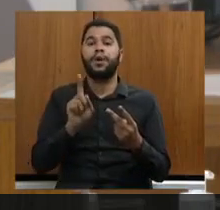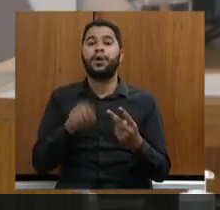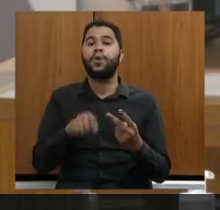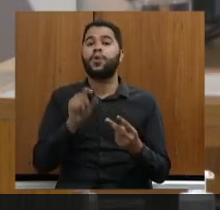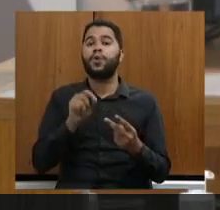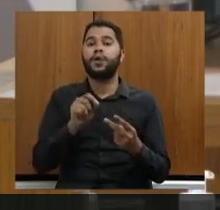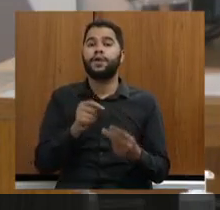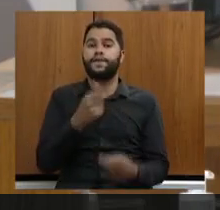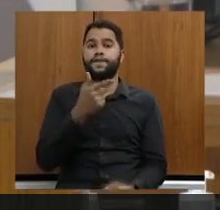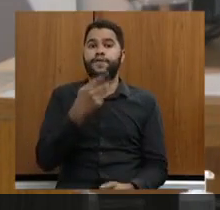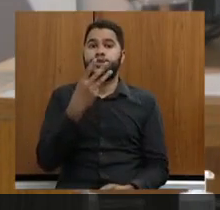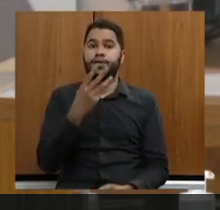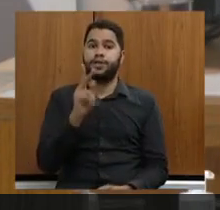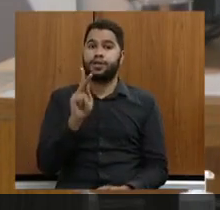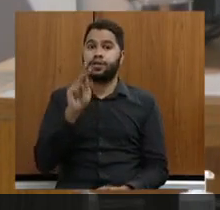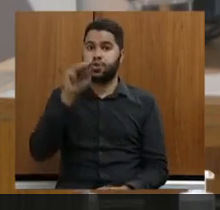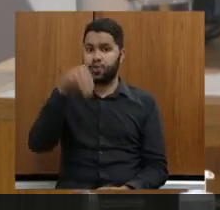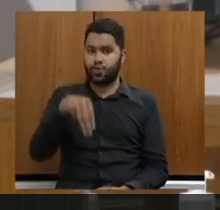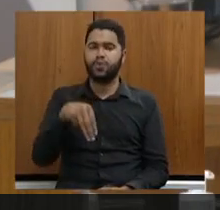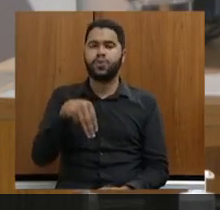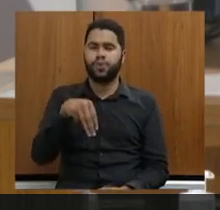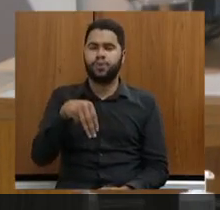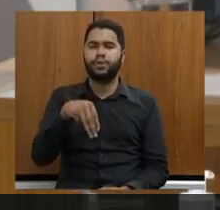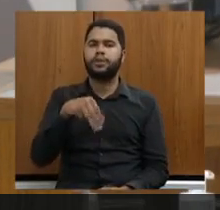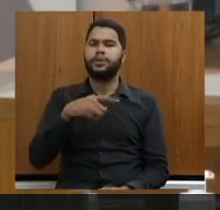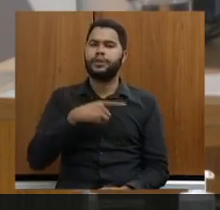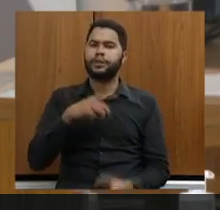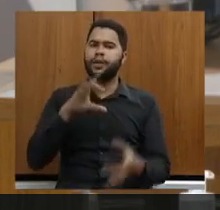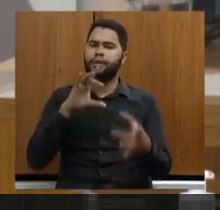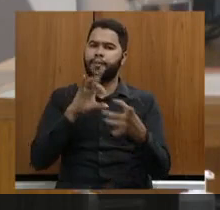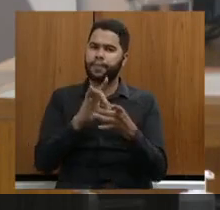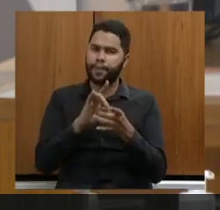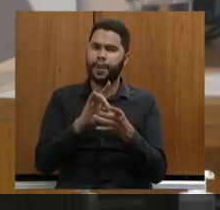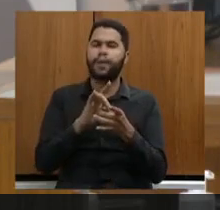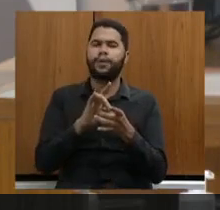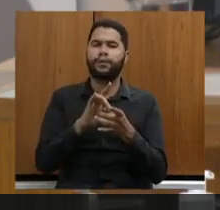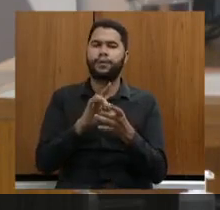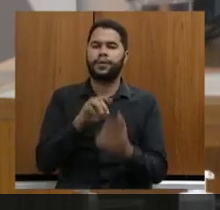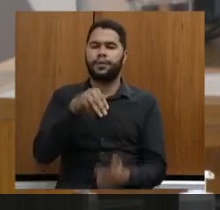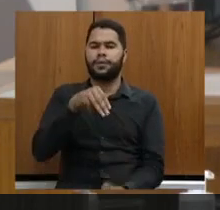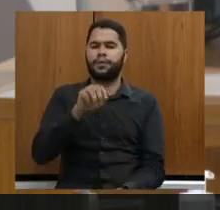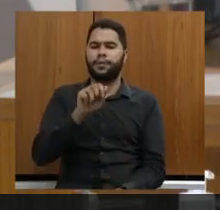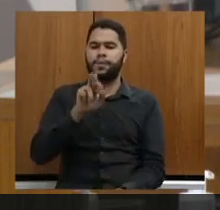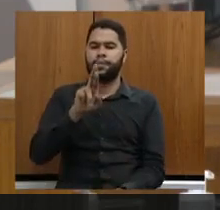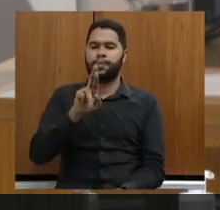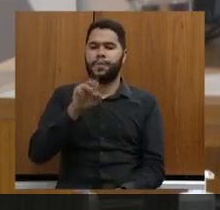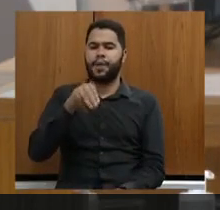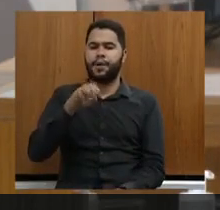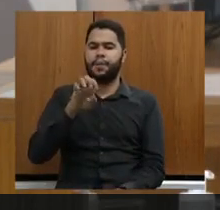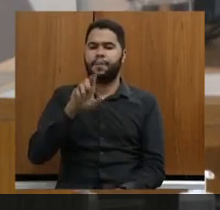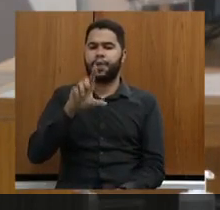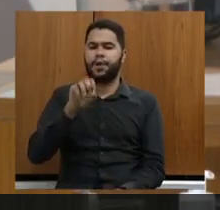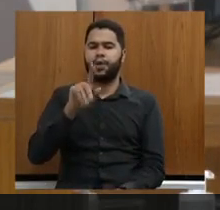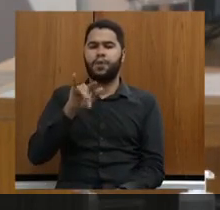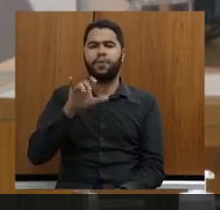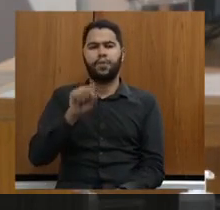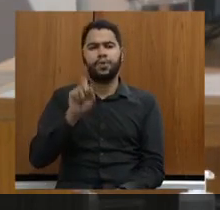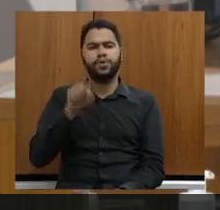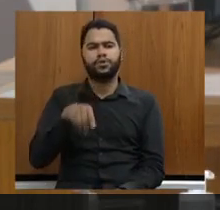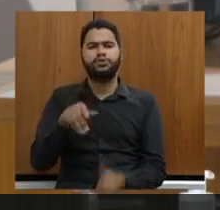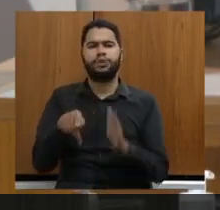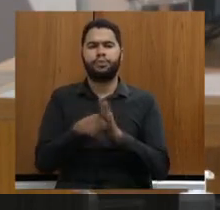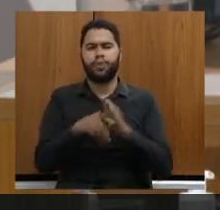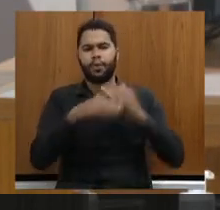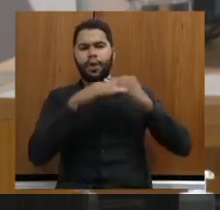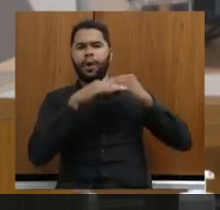dos 23 km que ele tende a ligação com a com marmelo e já pavimentou por